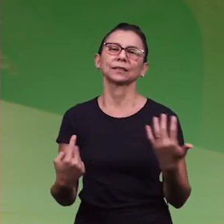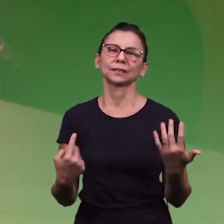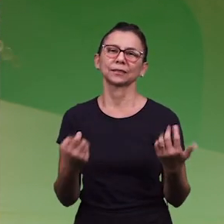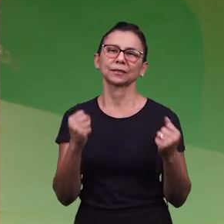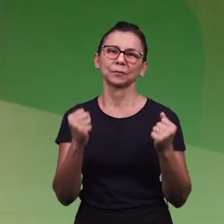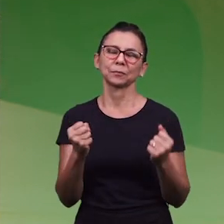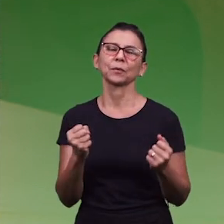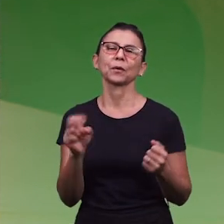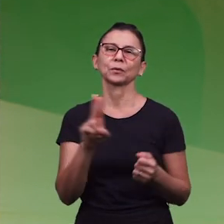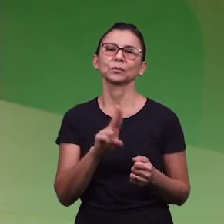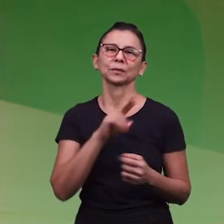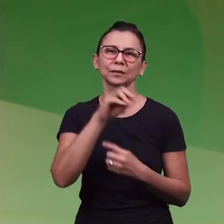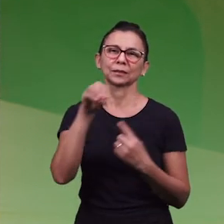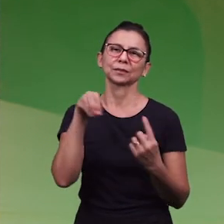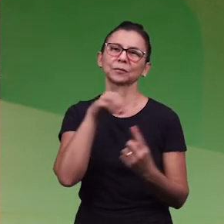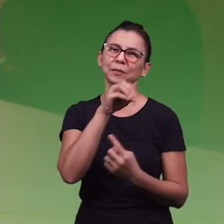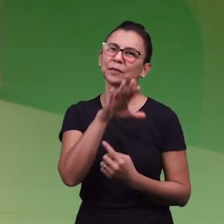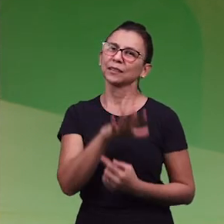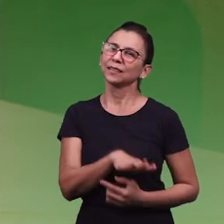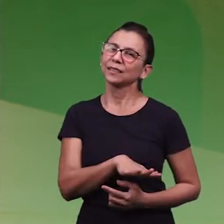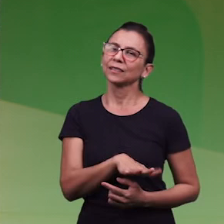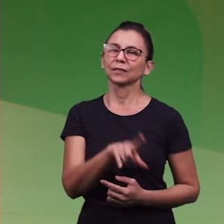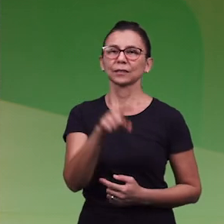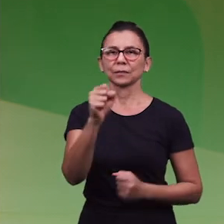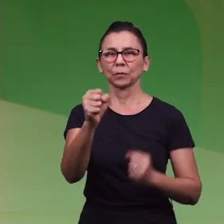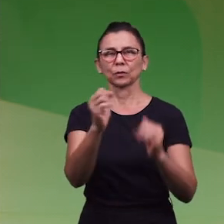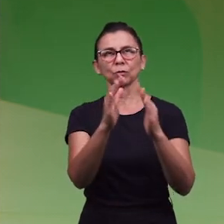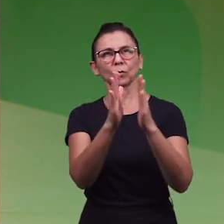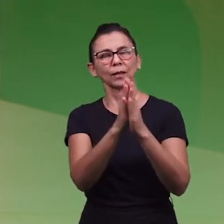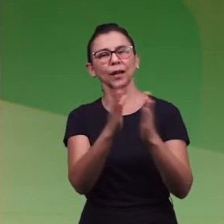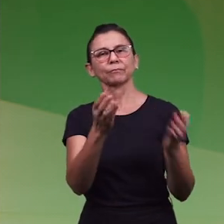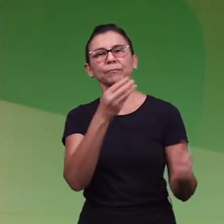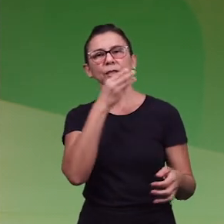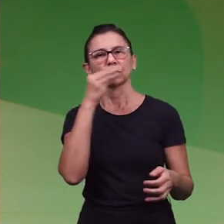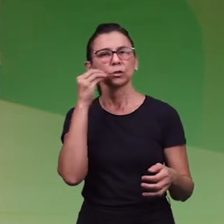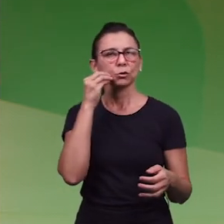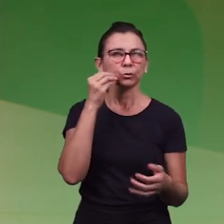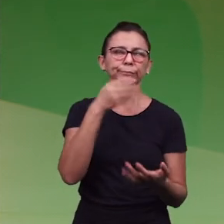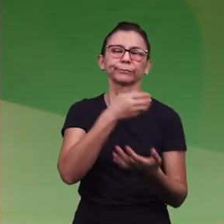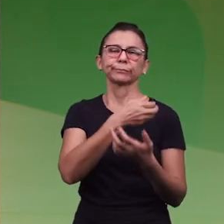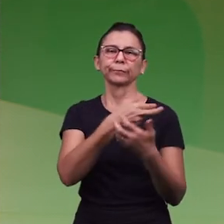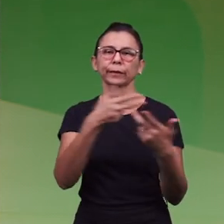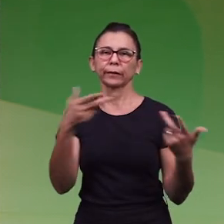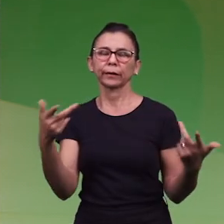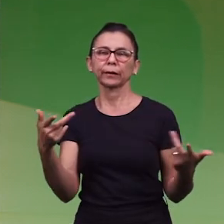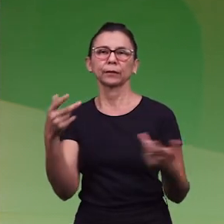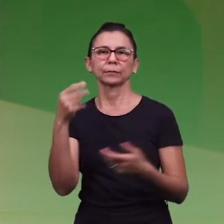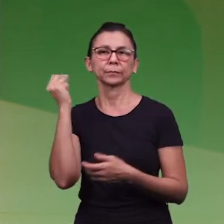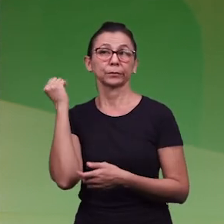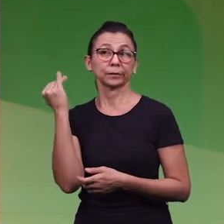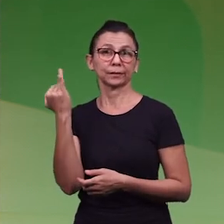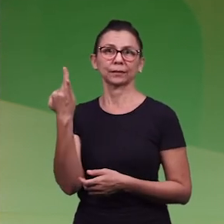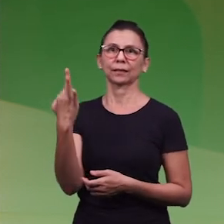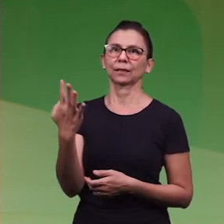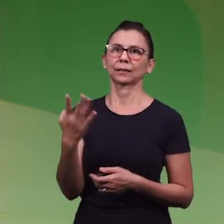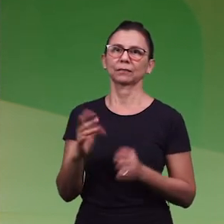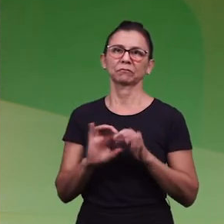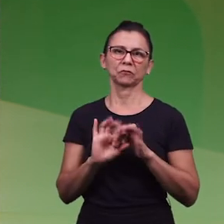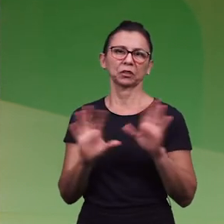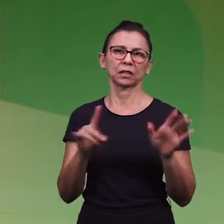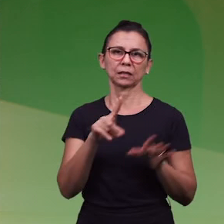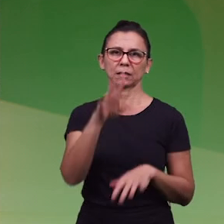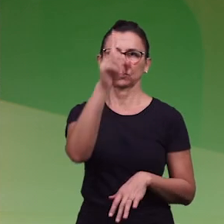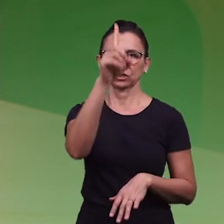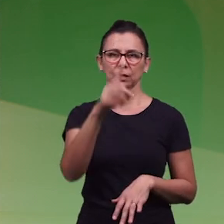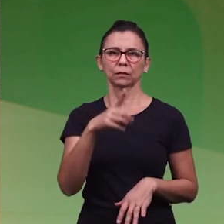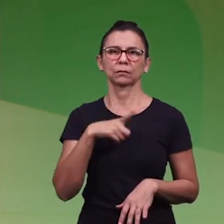né? Dos recursos desse tesouro. Ele se apropria da oração, ele se apropria do jejum, ele se apropria da madrugada. Então isso está à disposição do servo